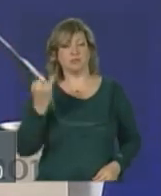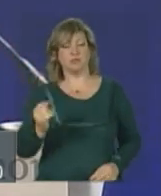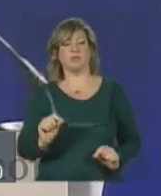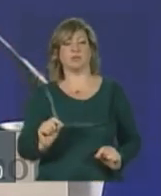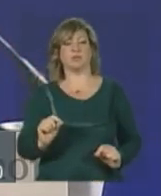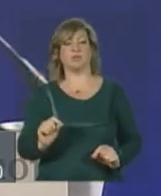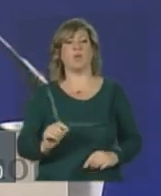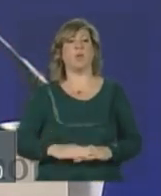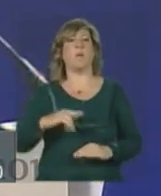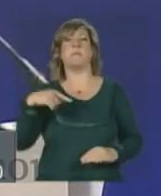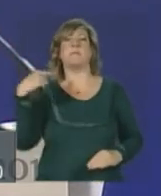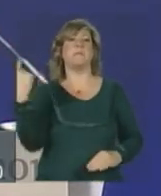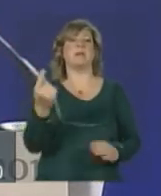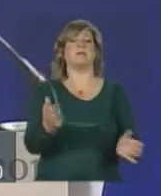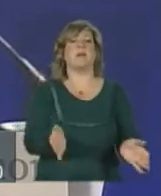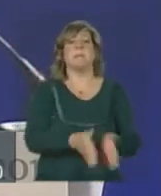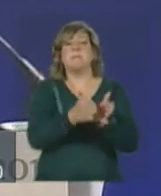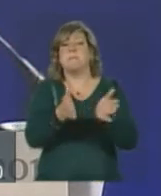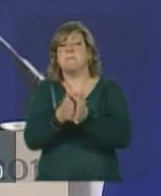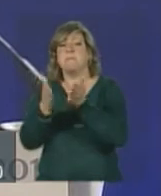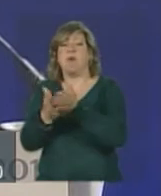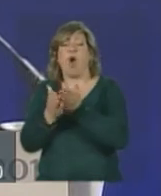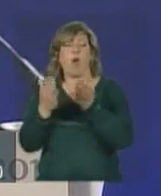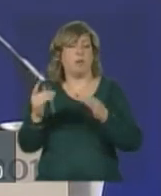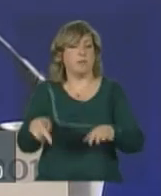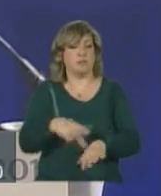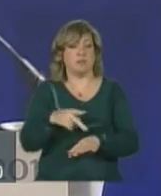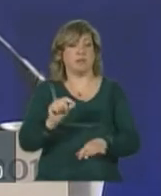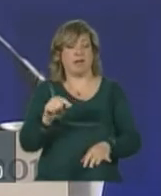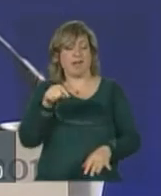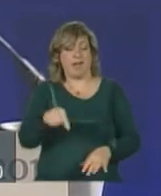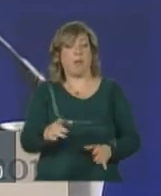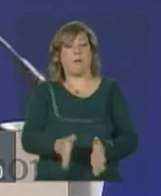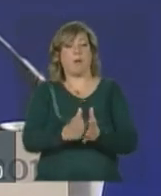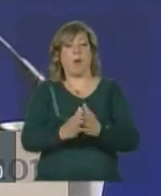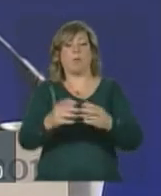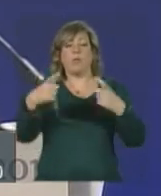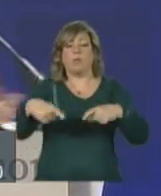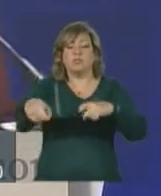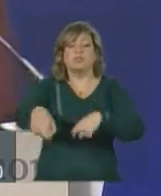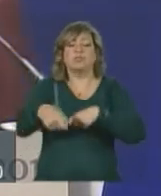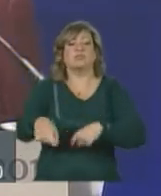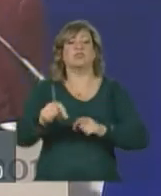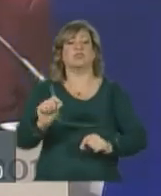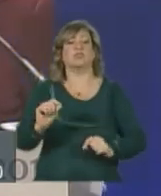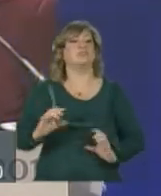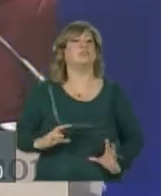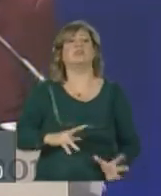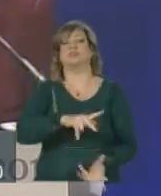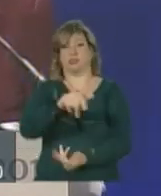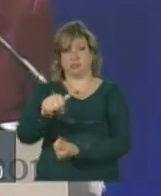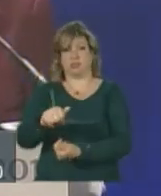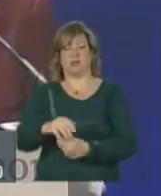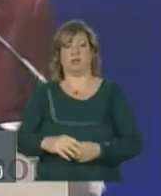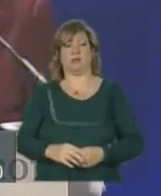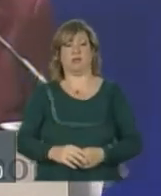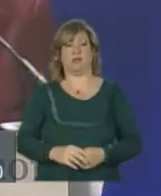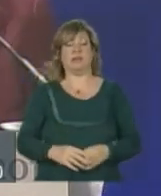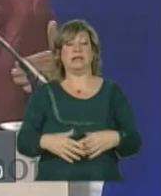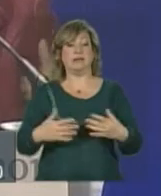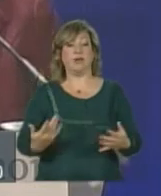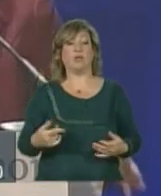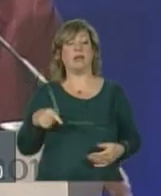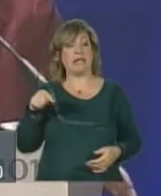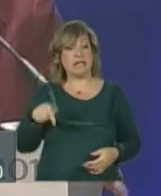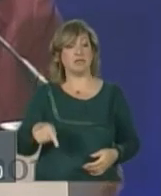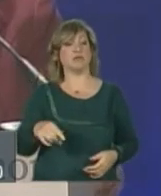pelos mais pobres, dos pobres, que é o pobre setor rural do mundo. E foi considerado